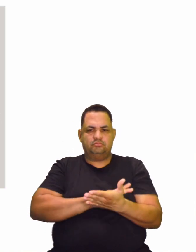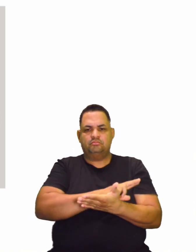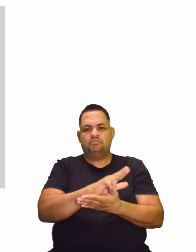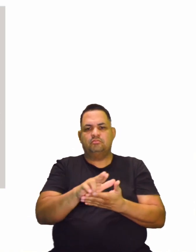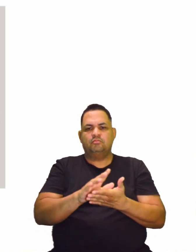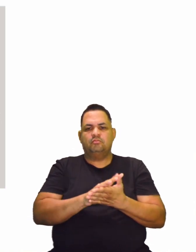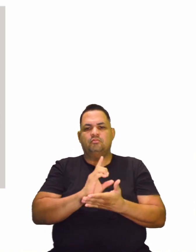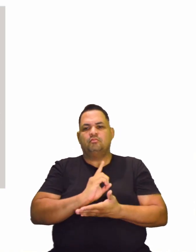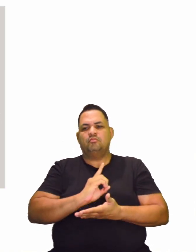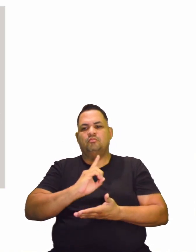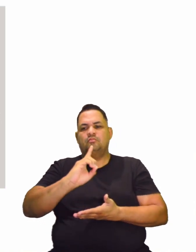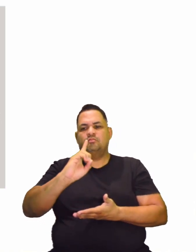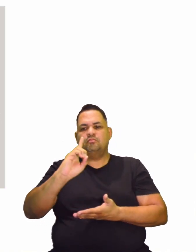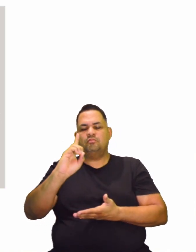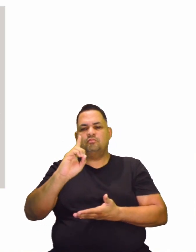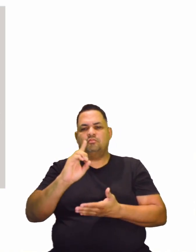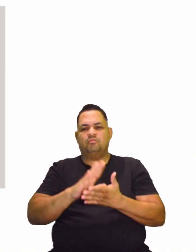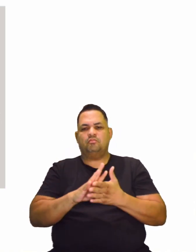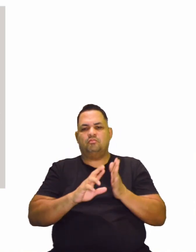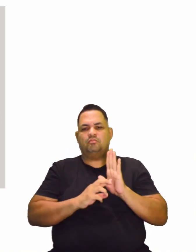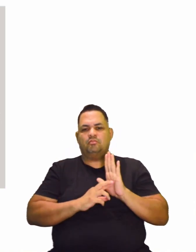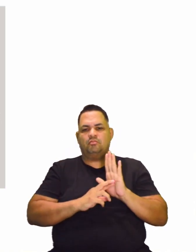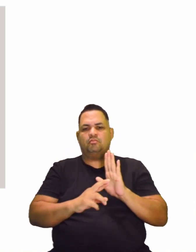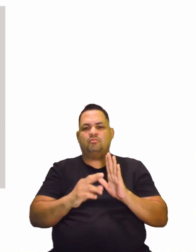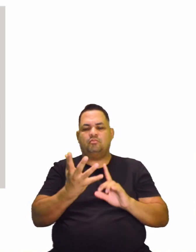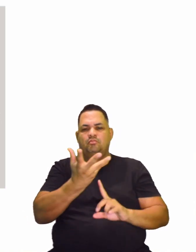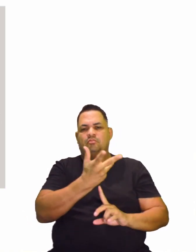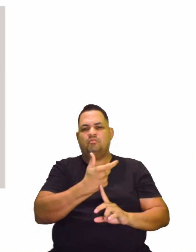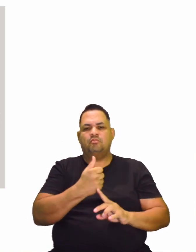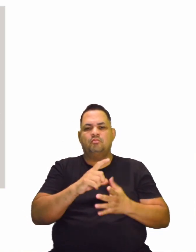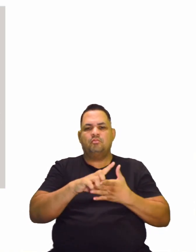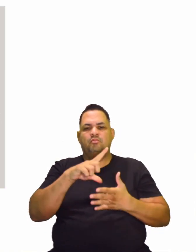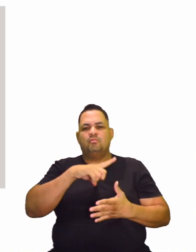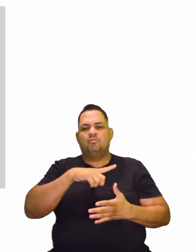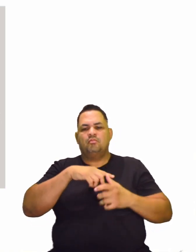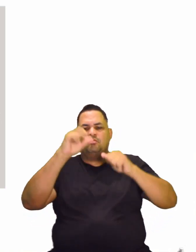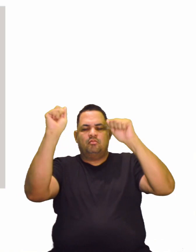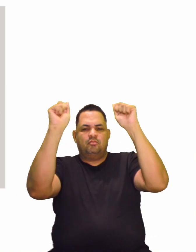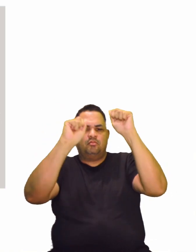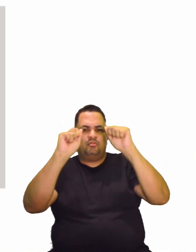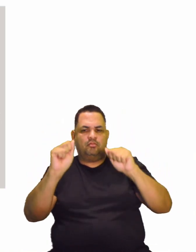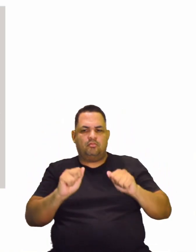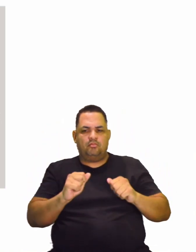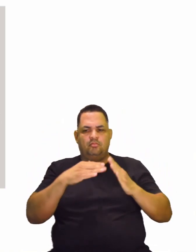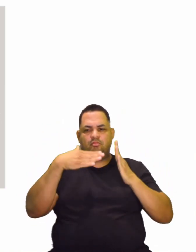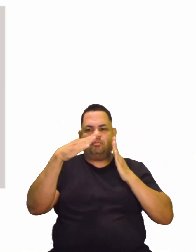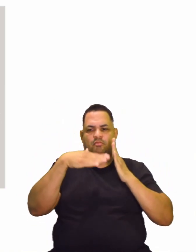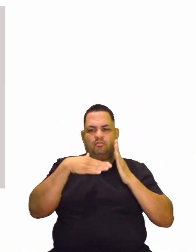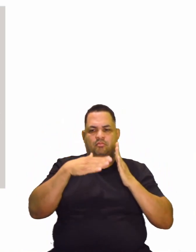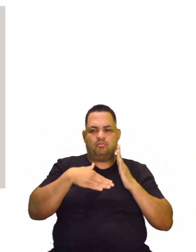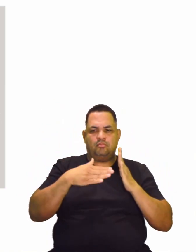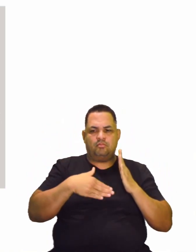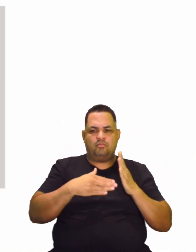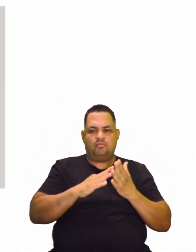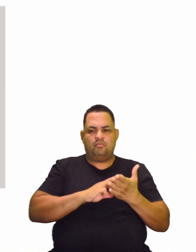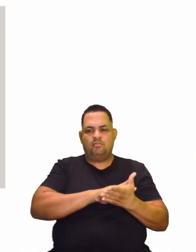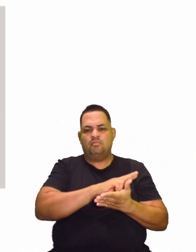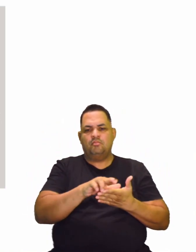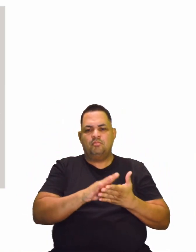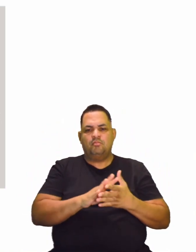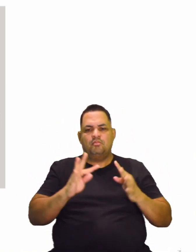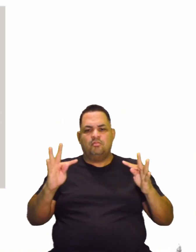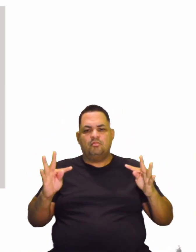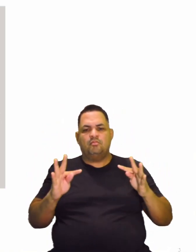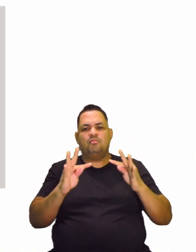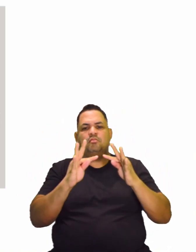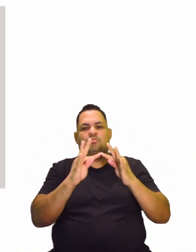histórias representando na arte. Então, havia muitas esculturas, pinturas, templos dedicados